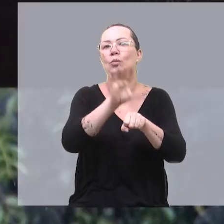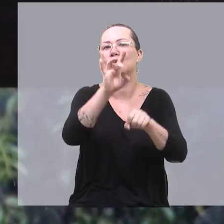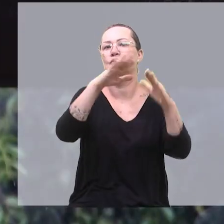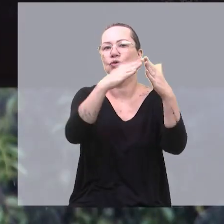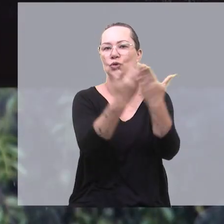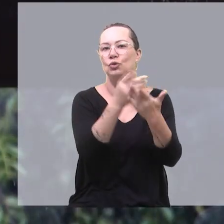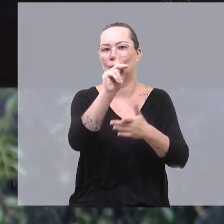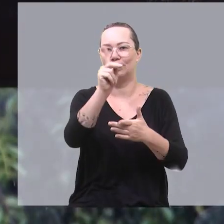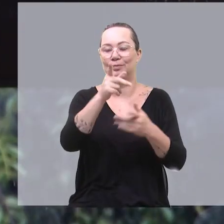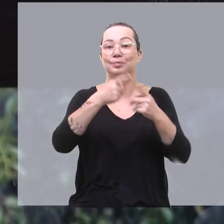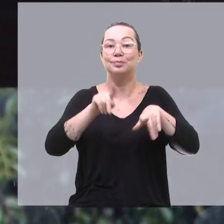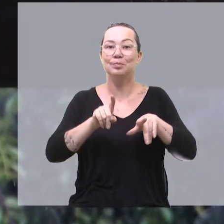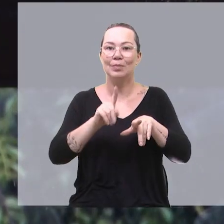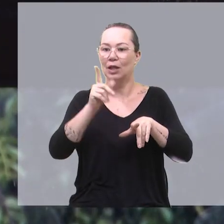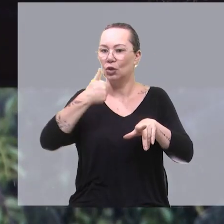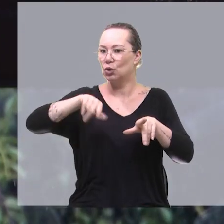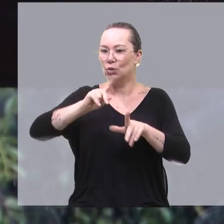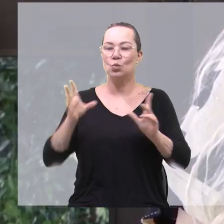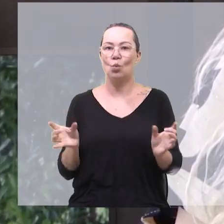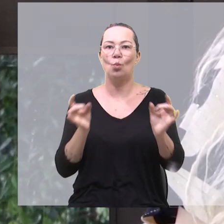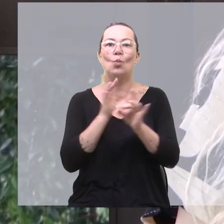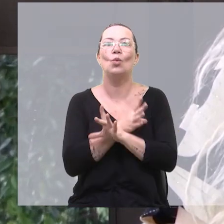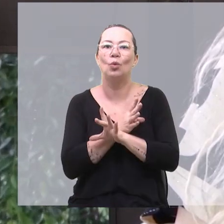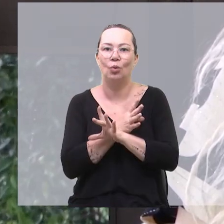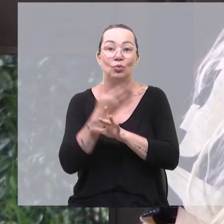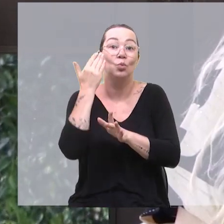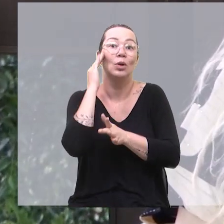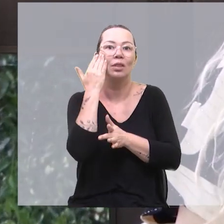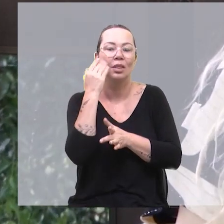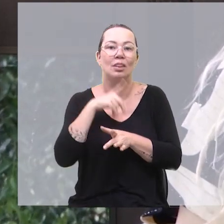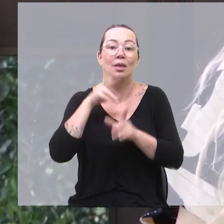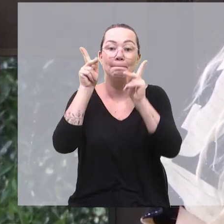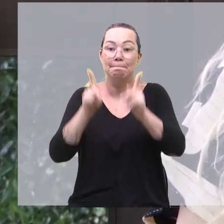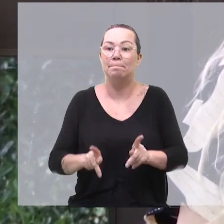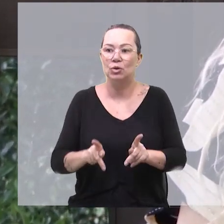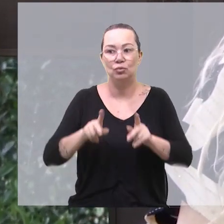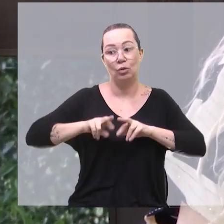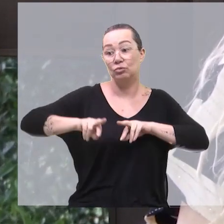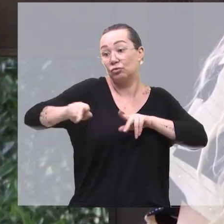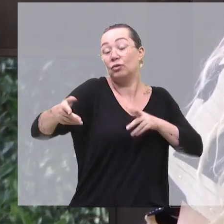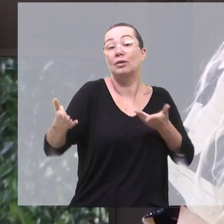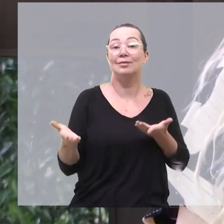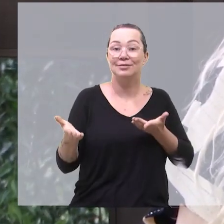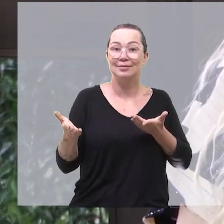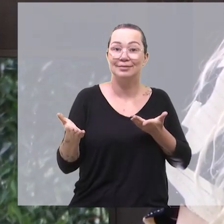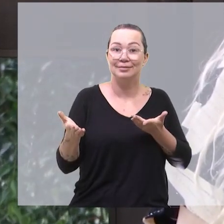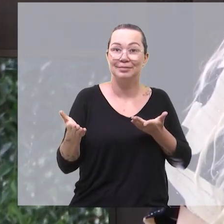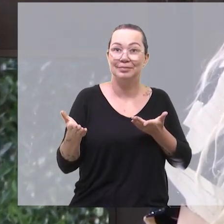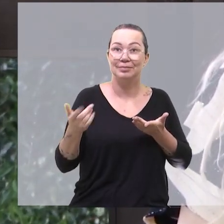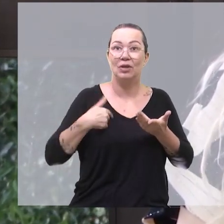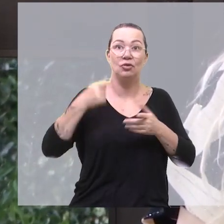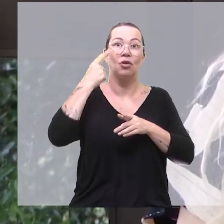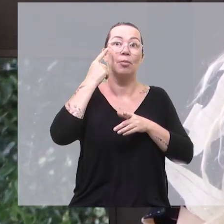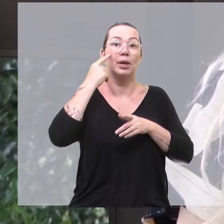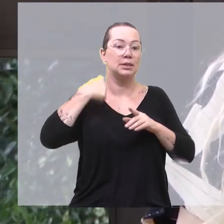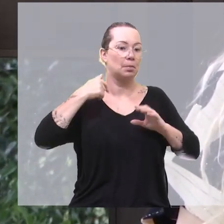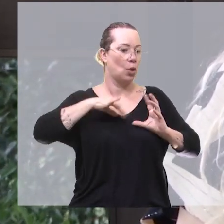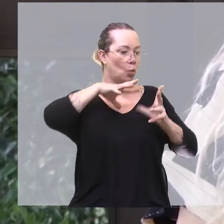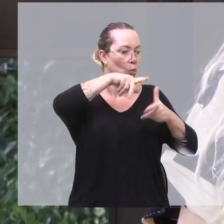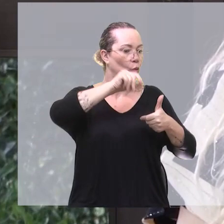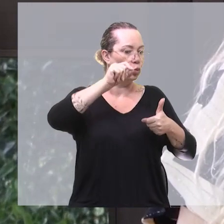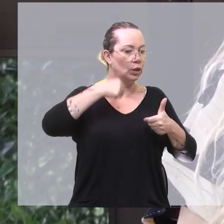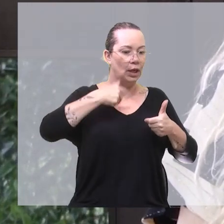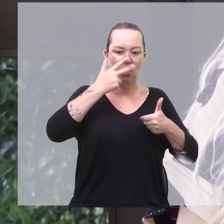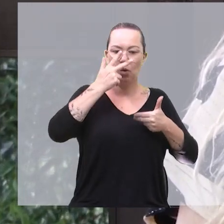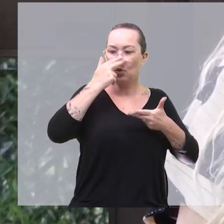culpa só na escola. Mas nós não fomos preparados para entender que tem pessoas diferentes da gente. E a gente vai medir o nosso mundo pelo que